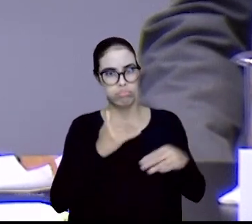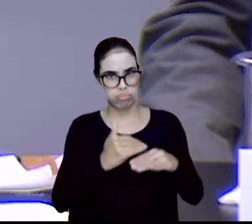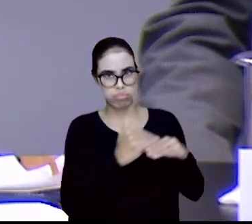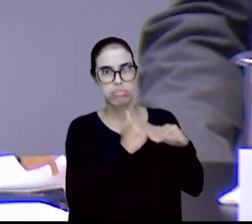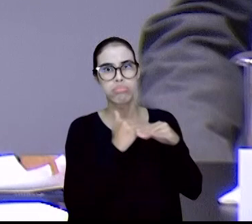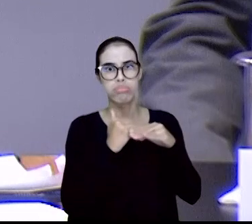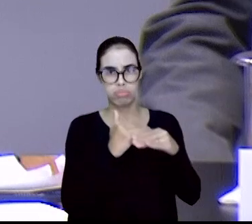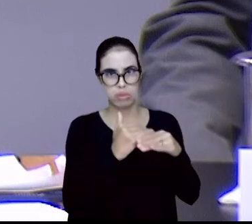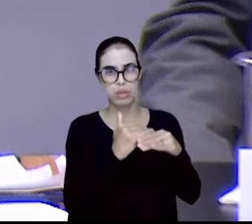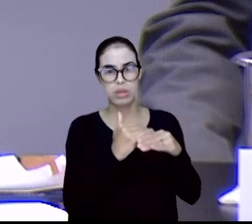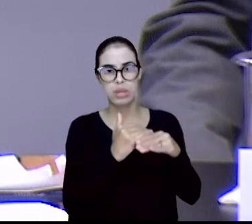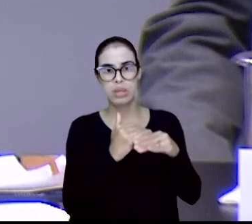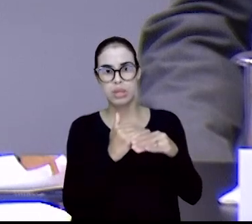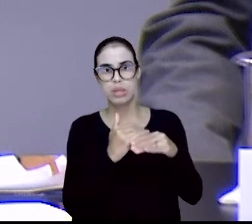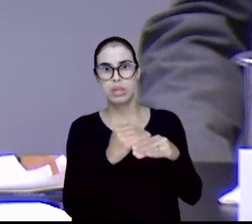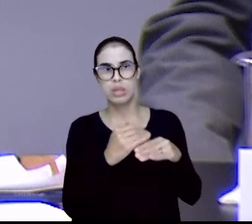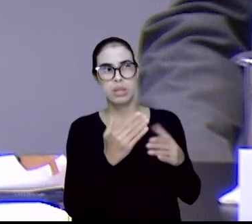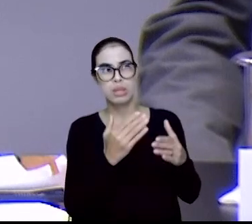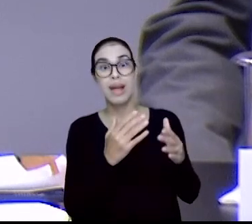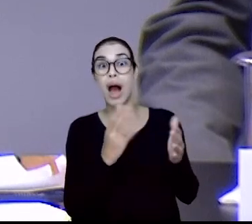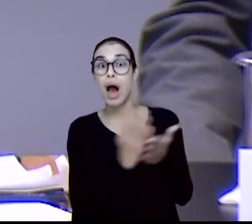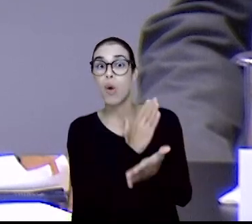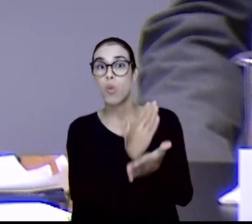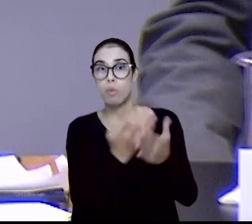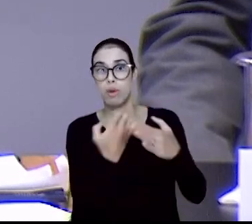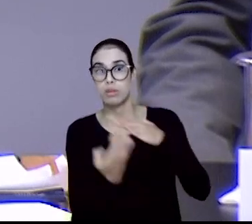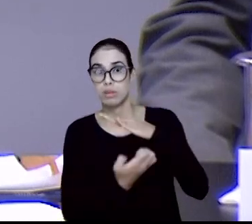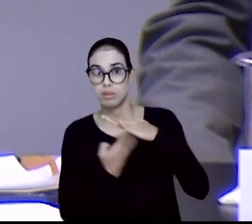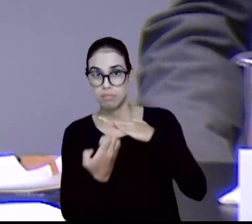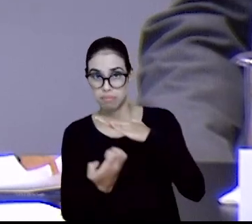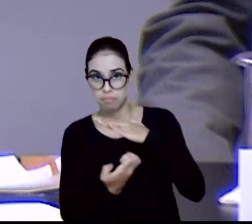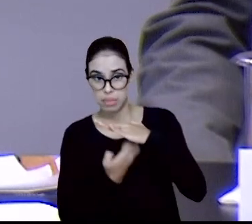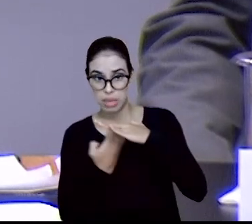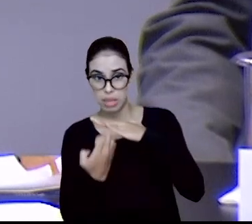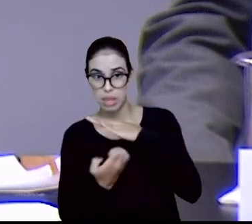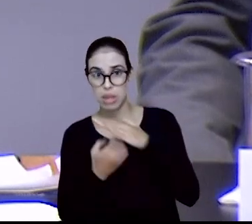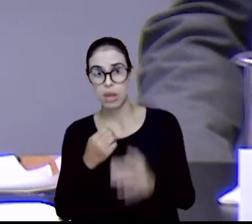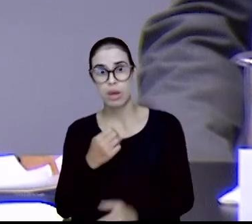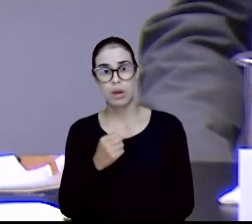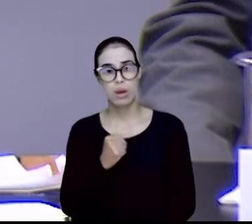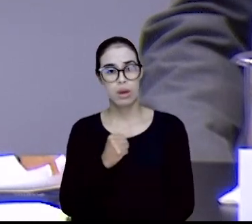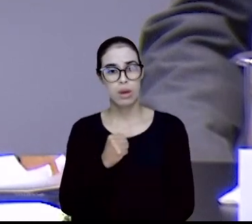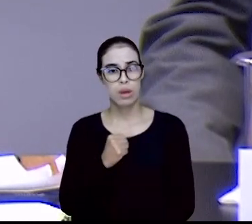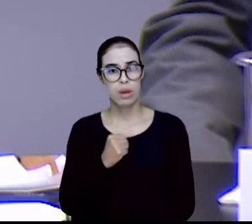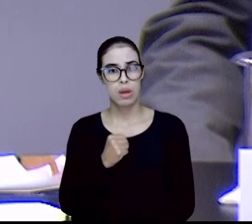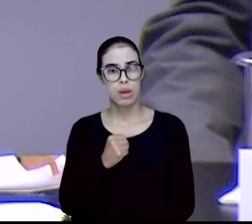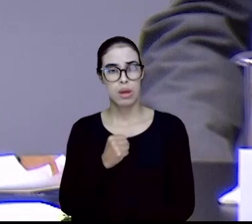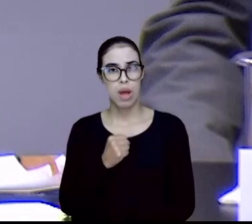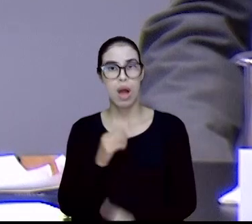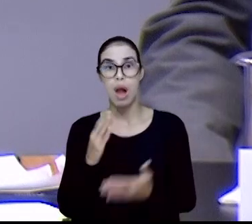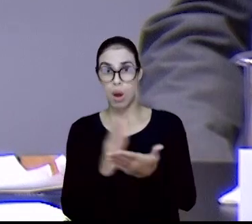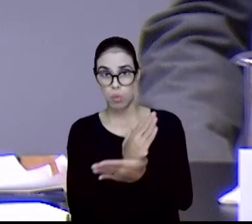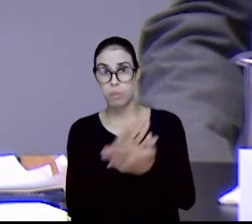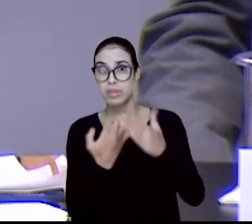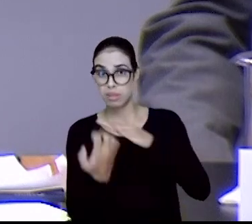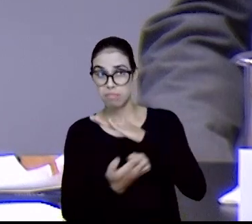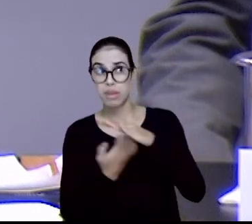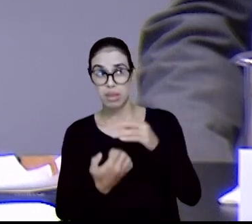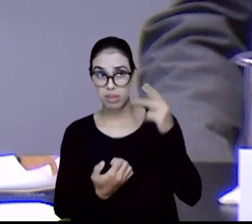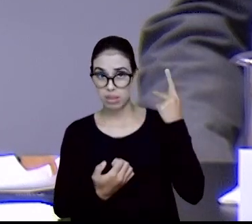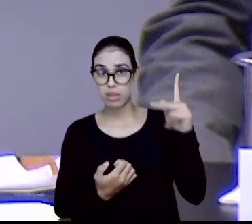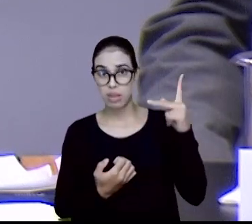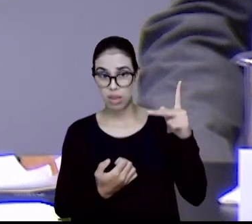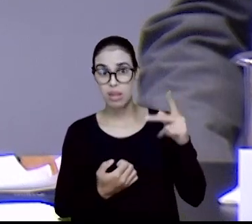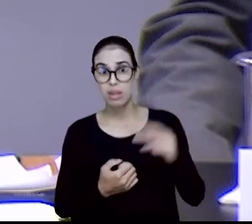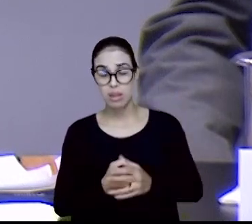têm empresas como Westlaw, como LexisNexis, cujo business